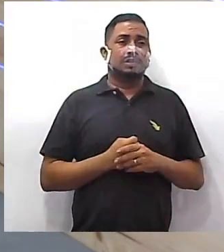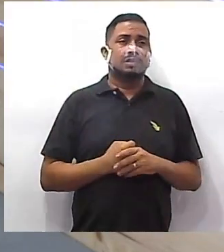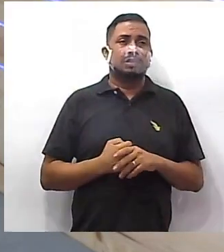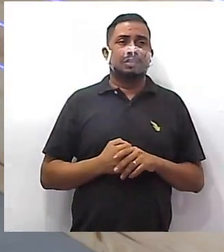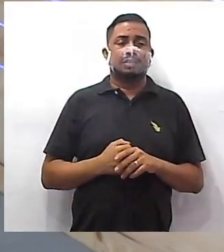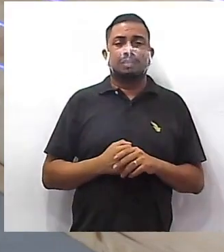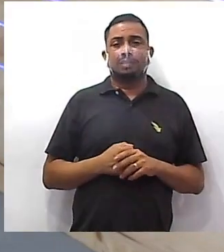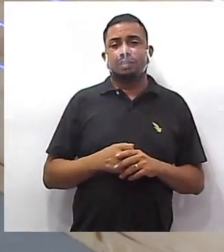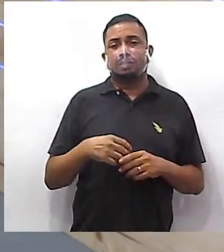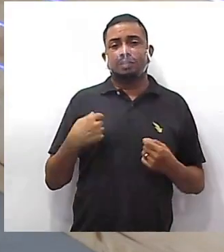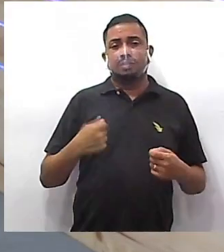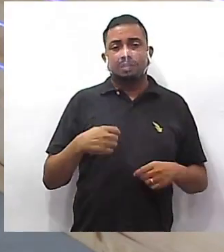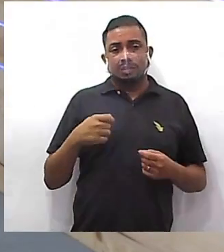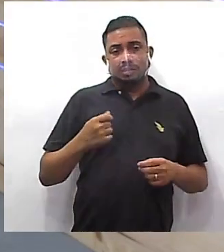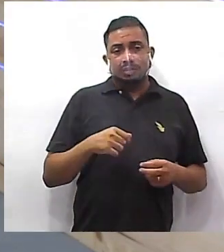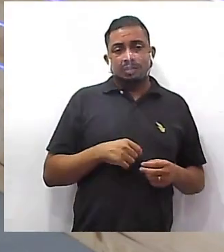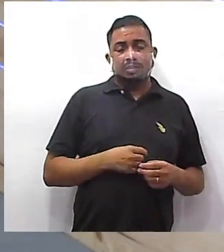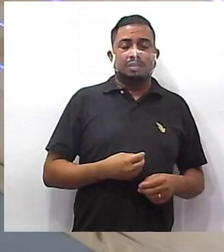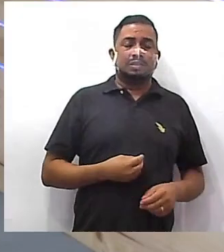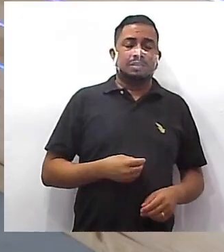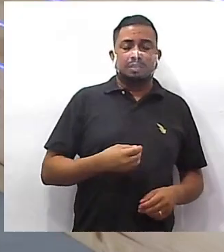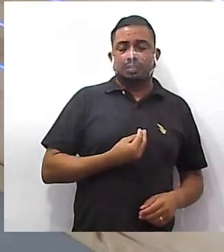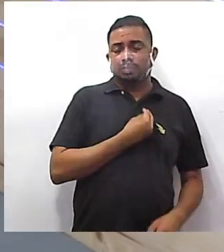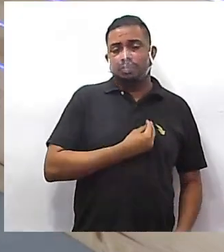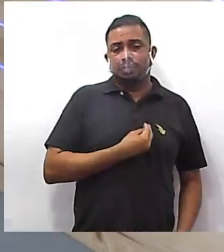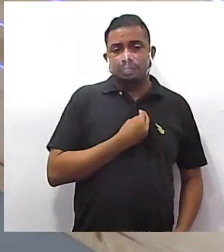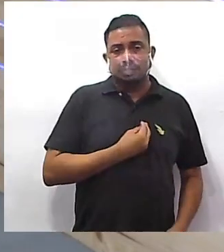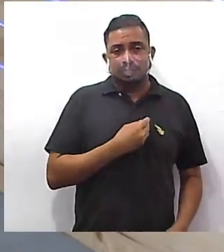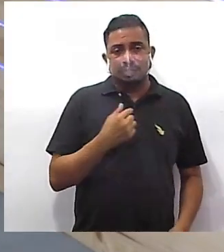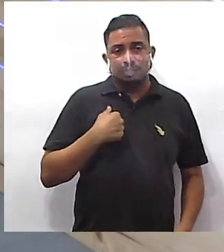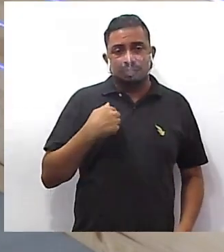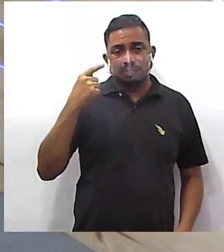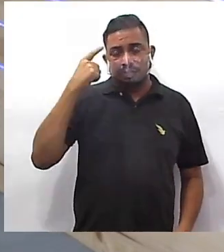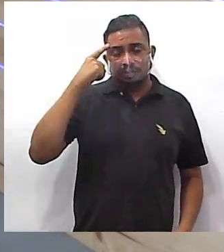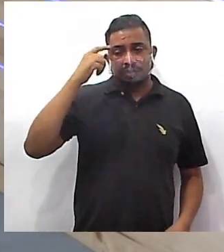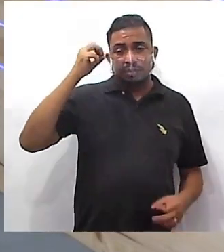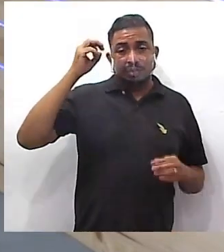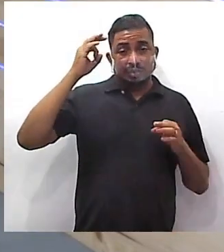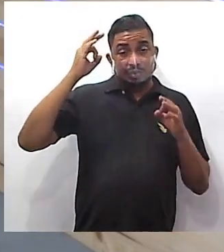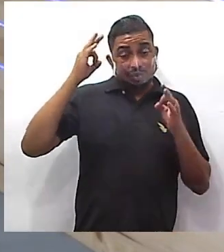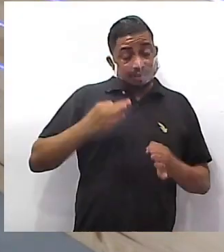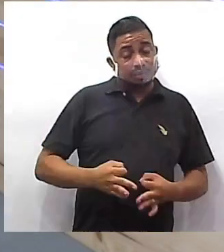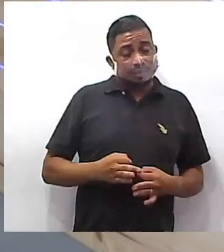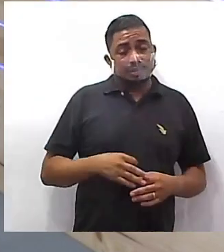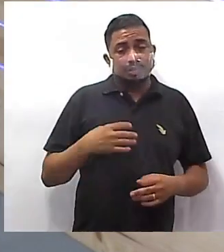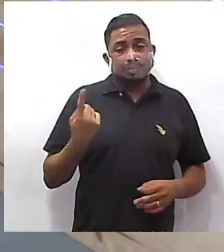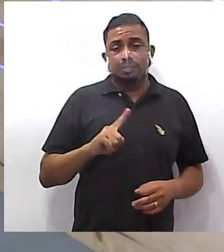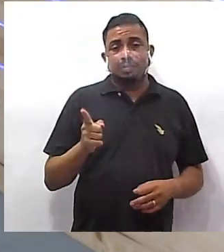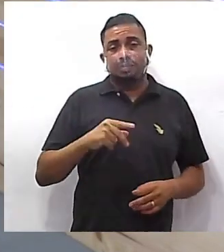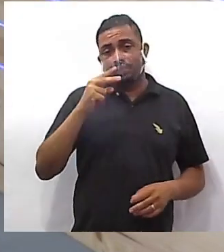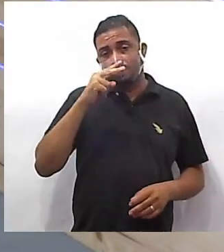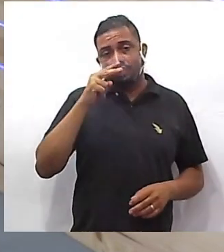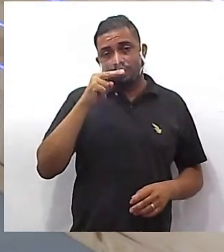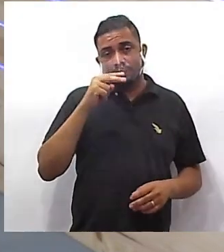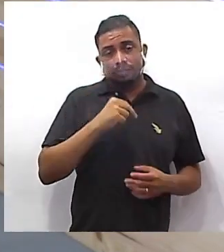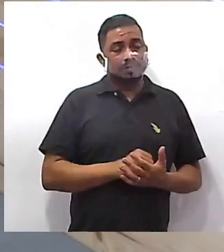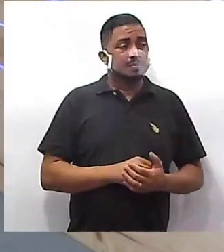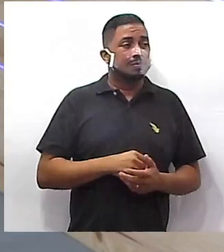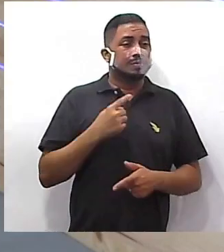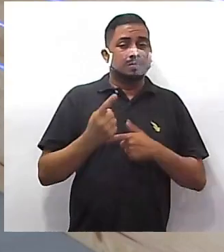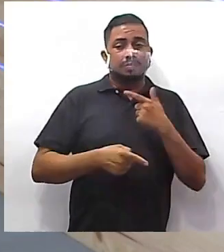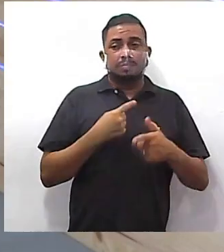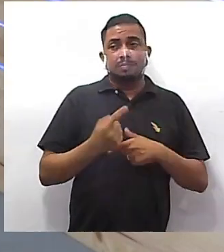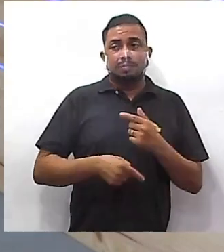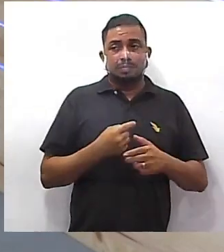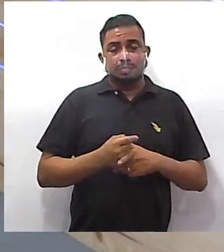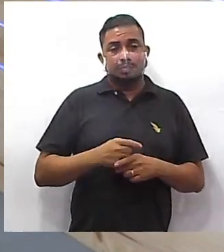gente tem que aprender a conviver com a situação. E eu tenho certeza, Heraldo, que nós não seremos os mesmos. Depois dessa